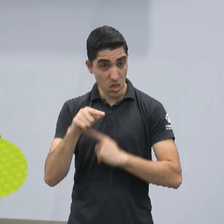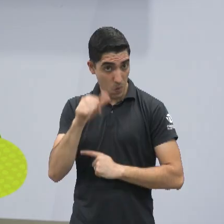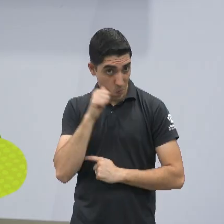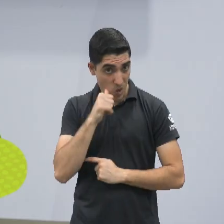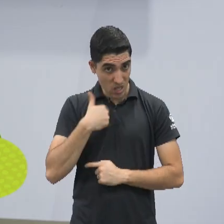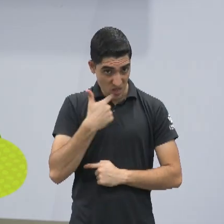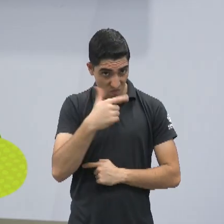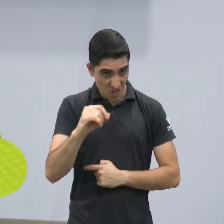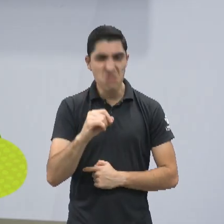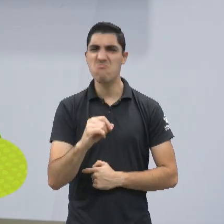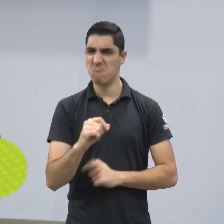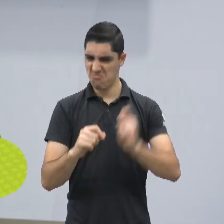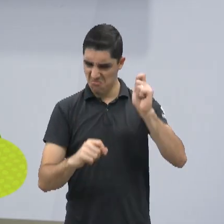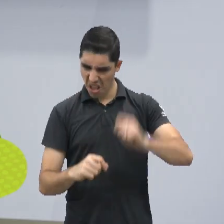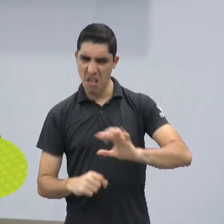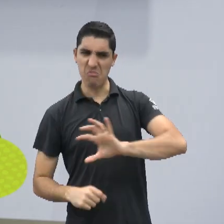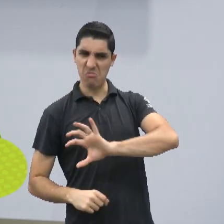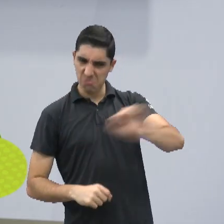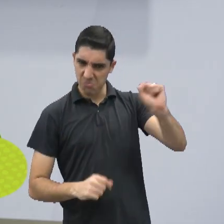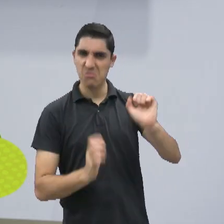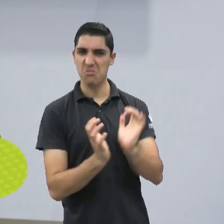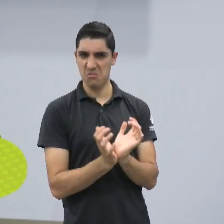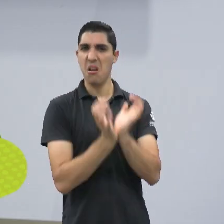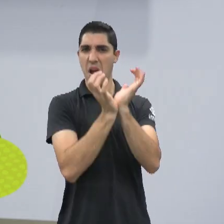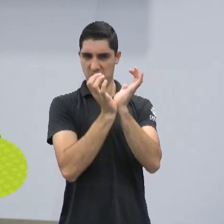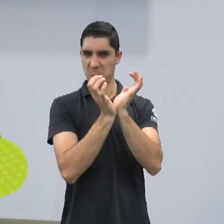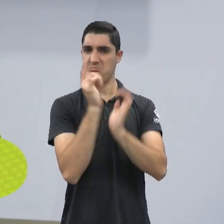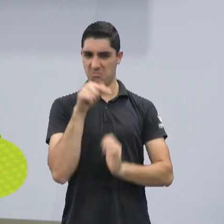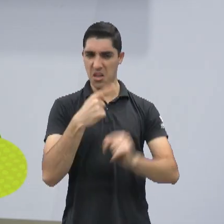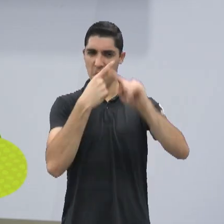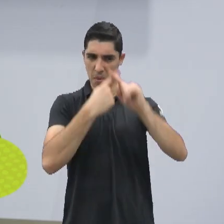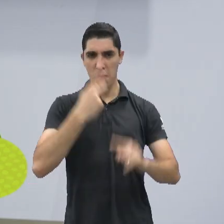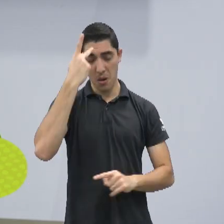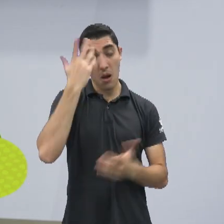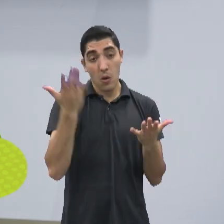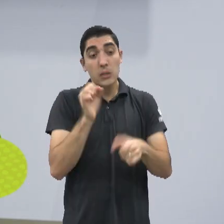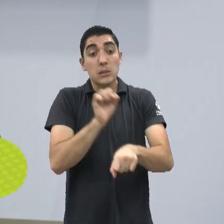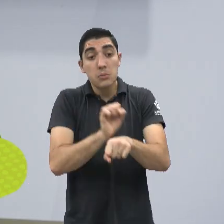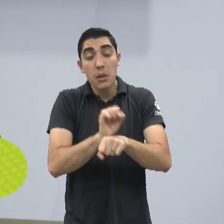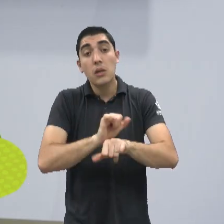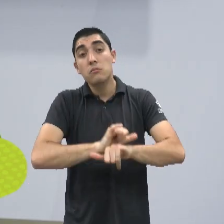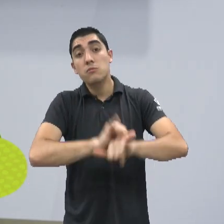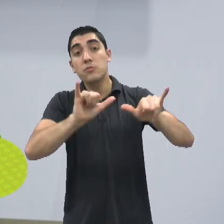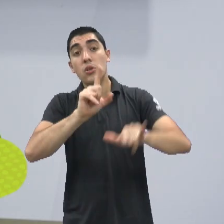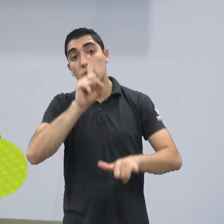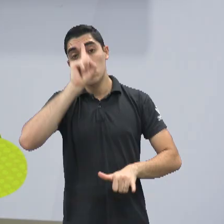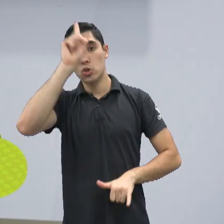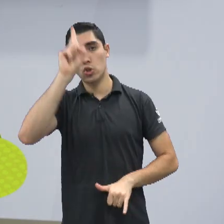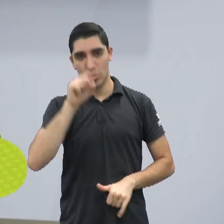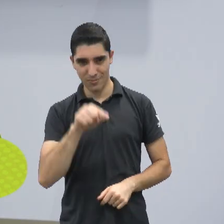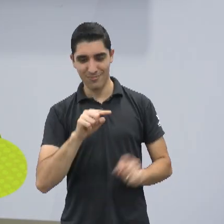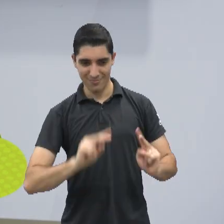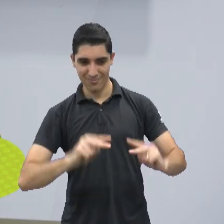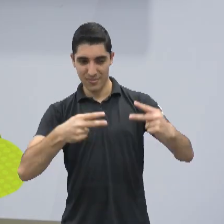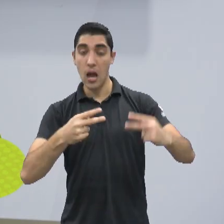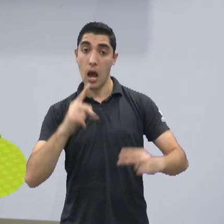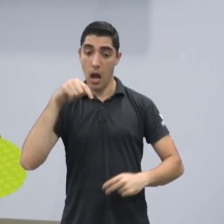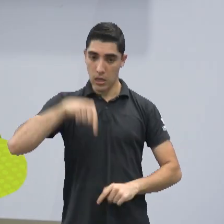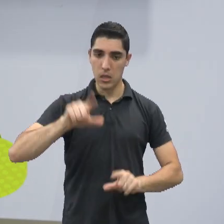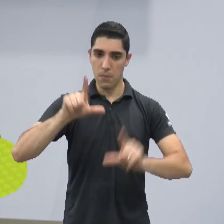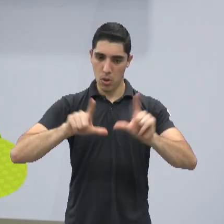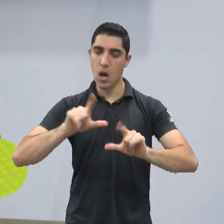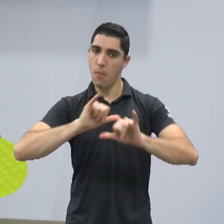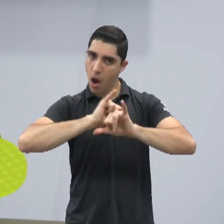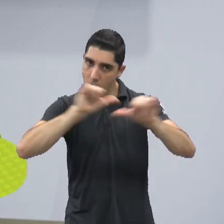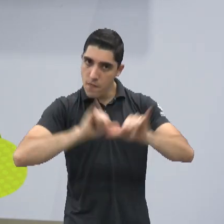esse campeonato paulista, uma belíssima exibição. Agora aguardar as datas das semifinais, a gente, claro, vai trazendo essas informações e atualizações